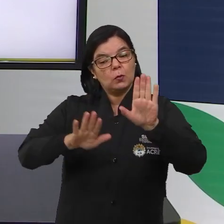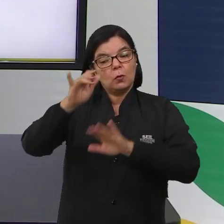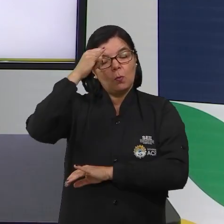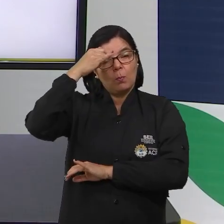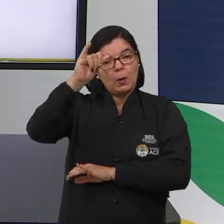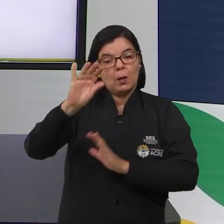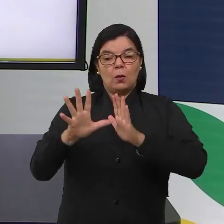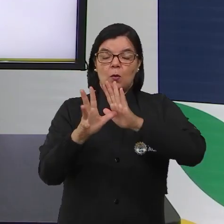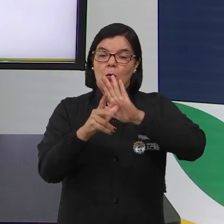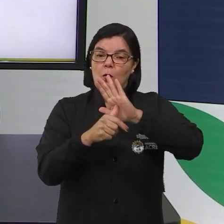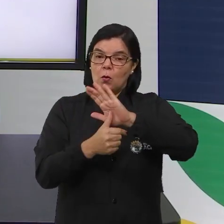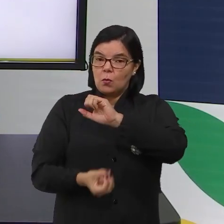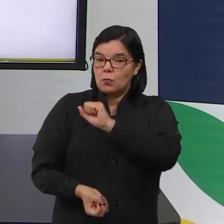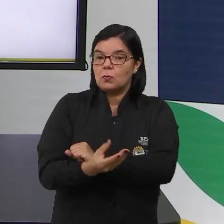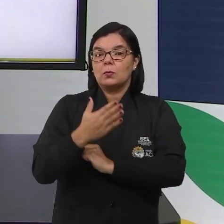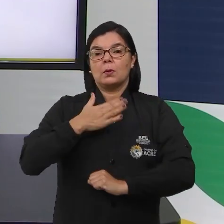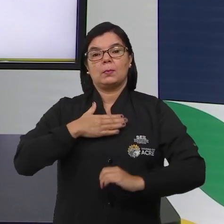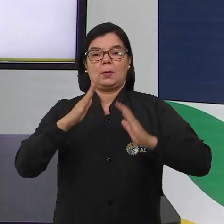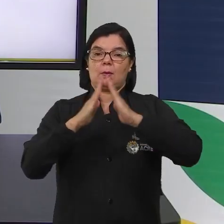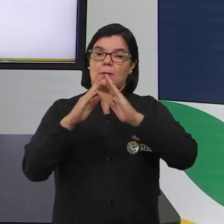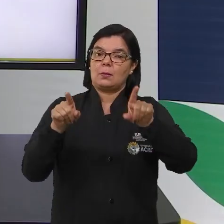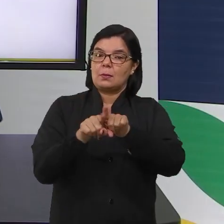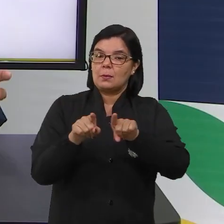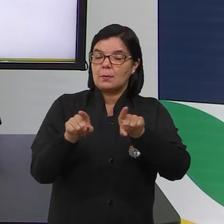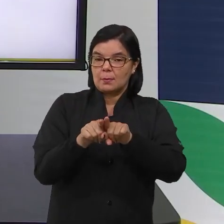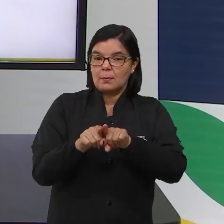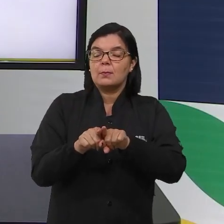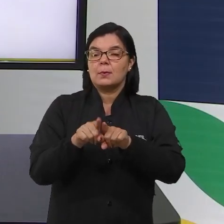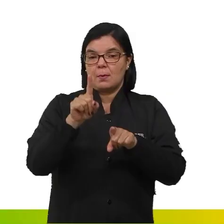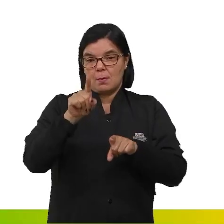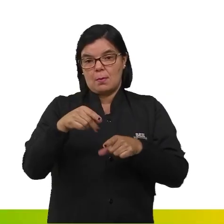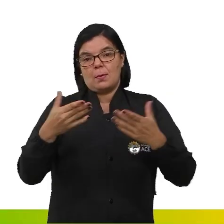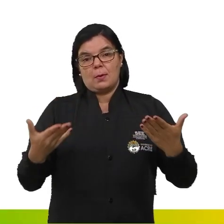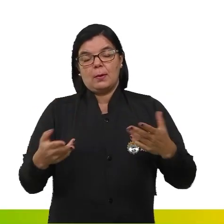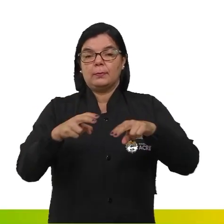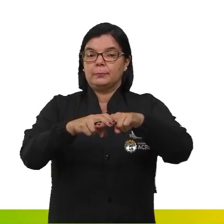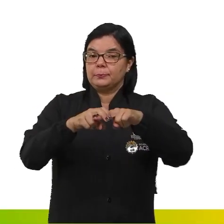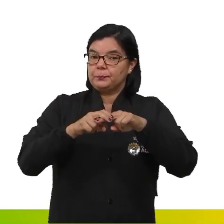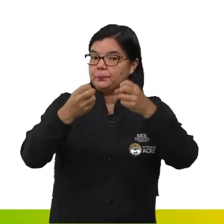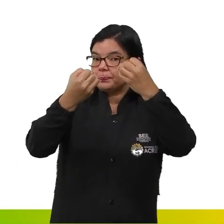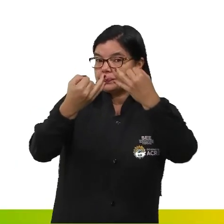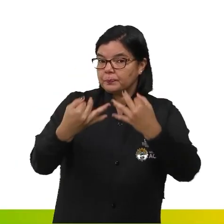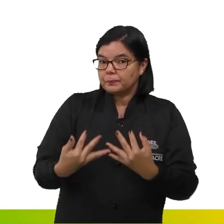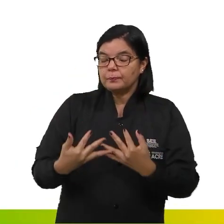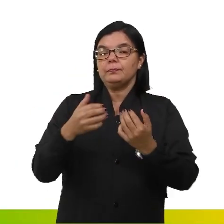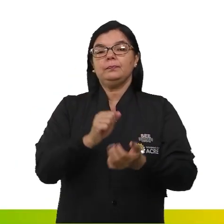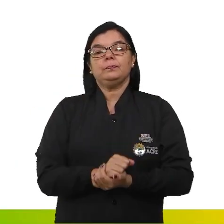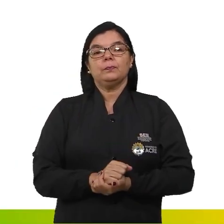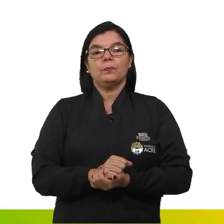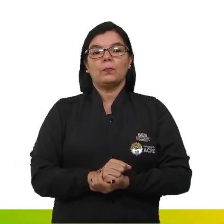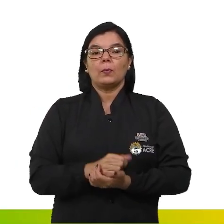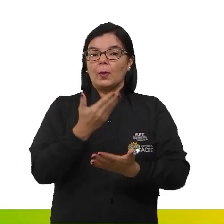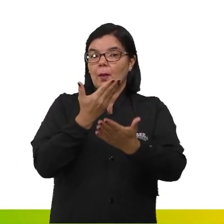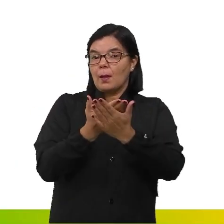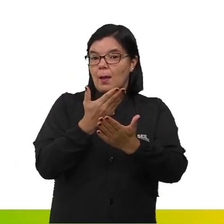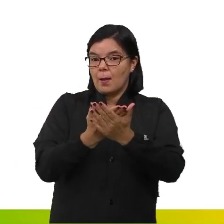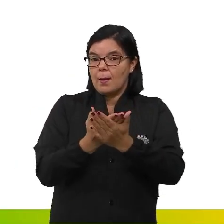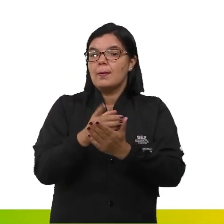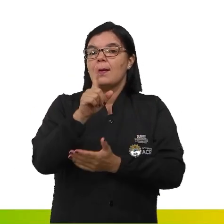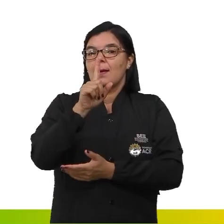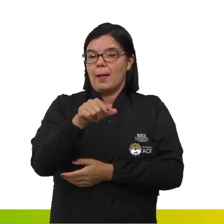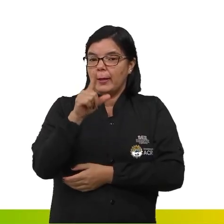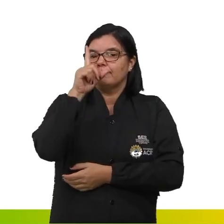a corrupção lá em casa também. Essa é a situação. Por isso que eu estou dizendo que a nossa aula de hoje é uma